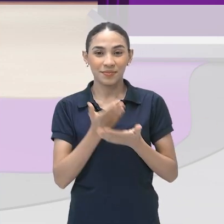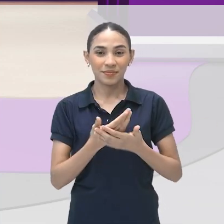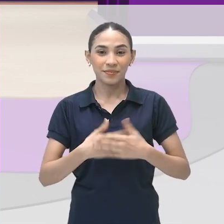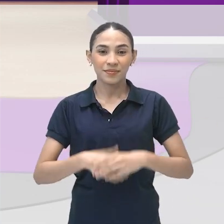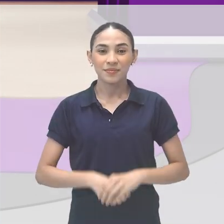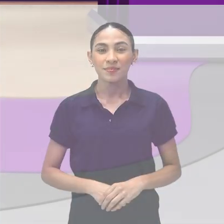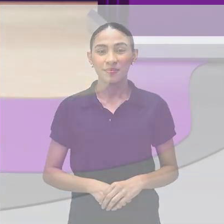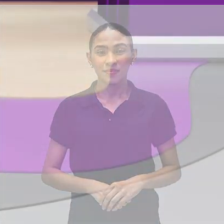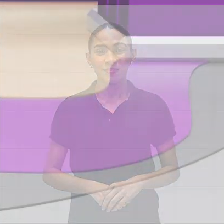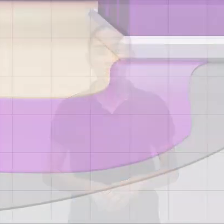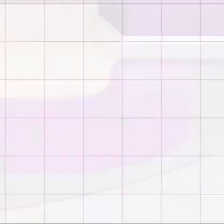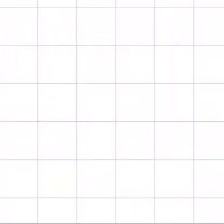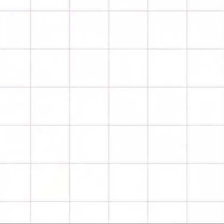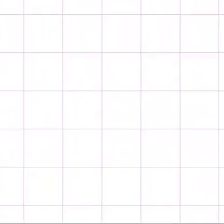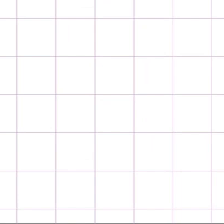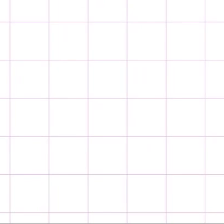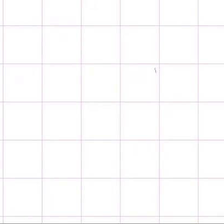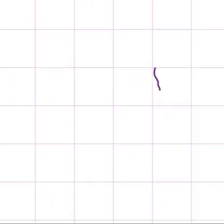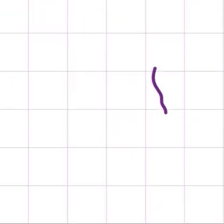aula.